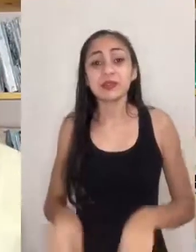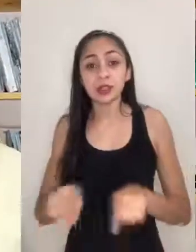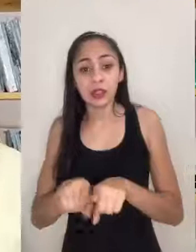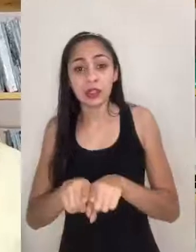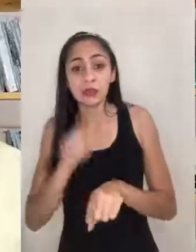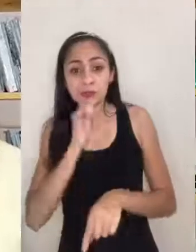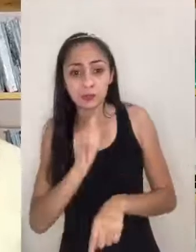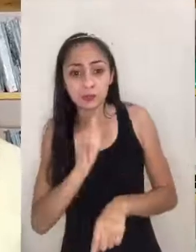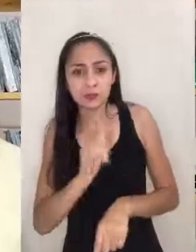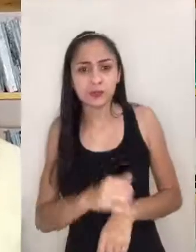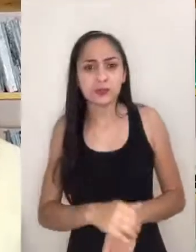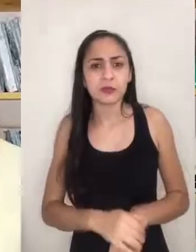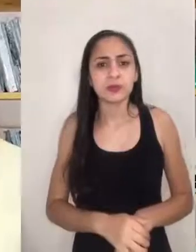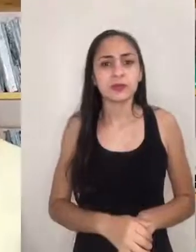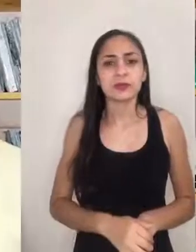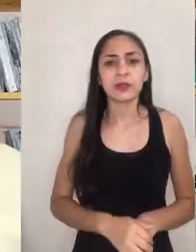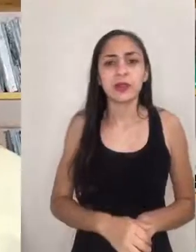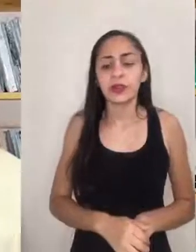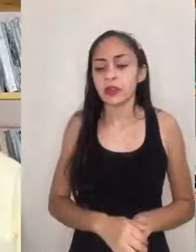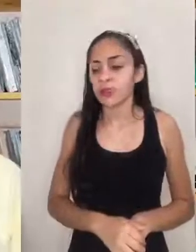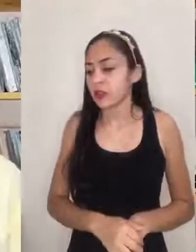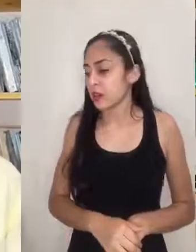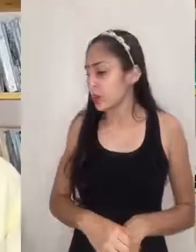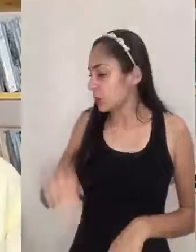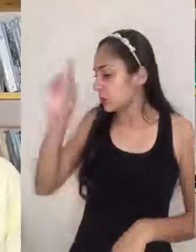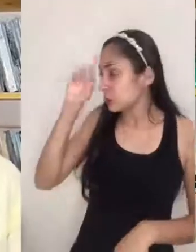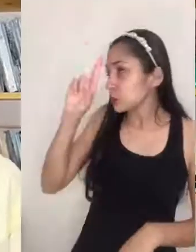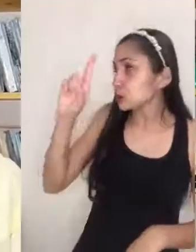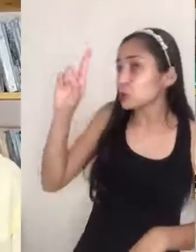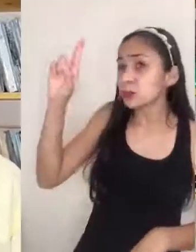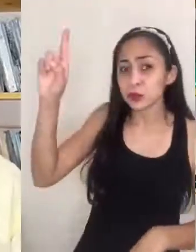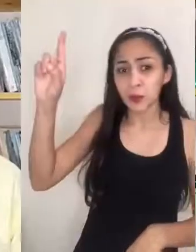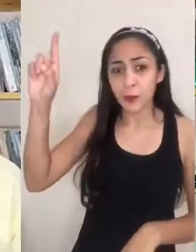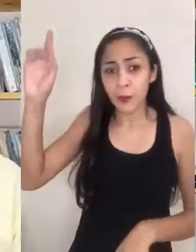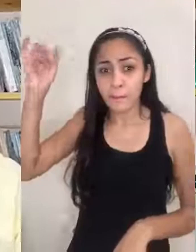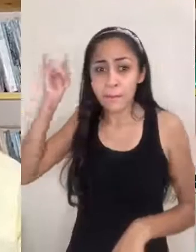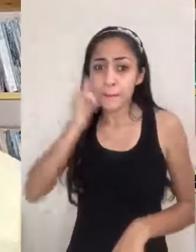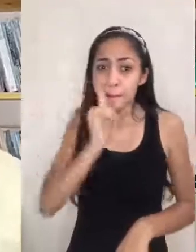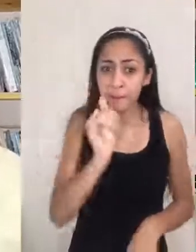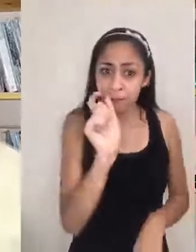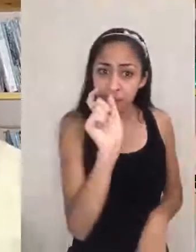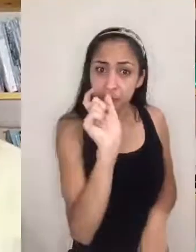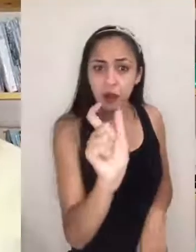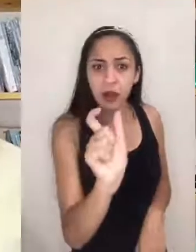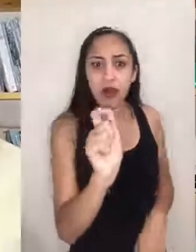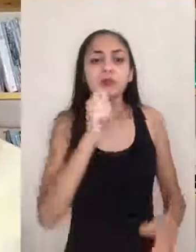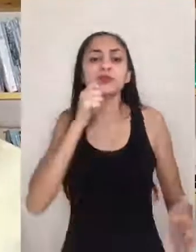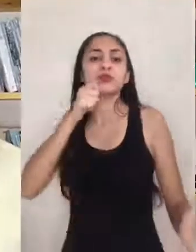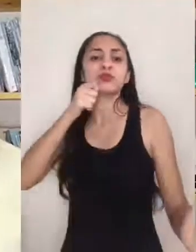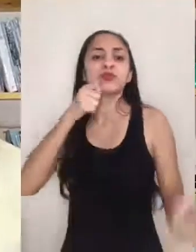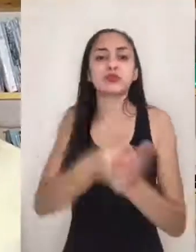Também devo dizer a você que quando o Senhor profere uma palavra,